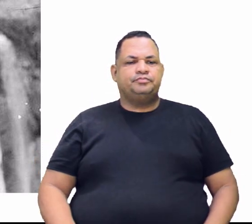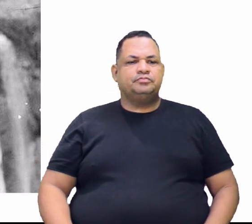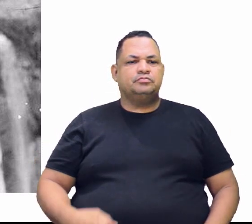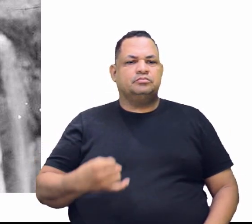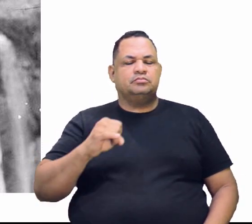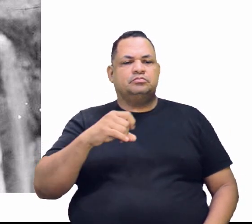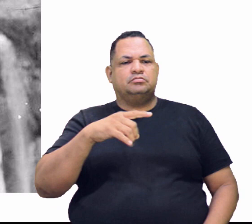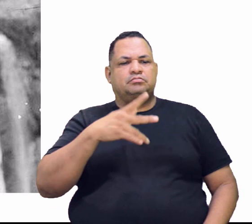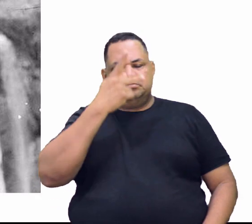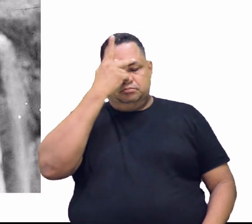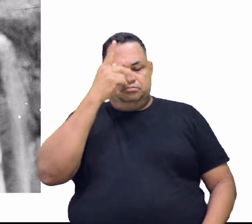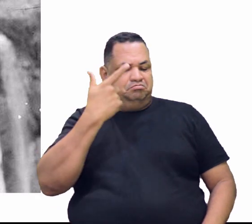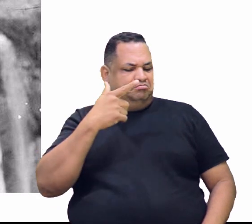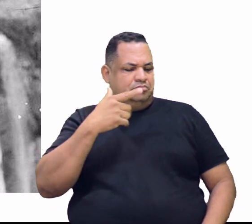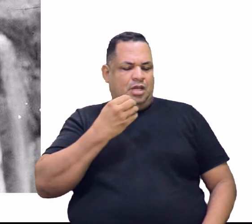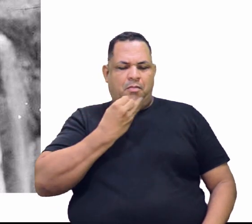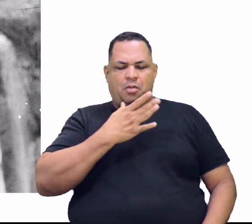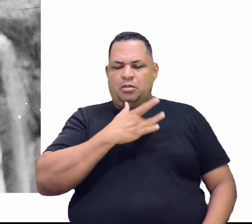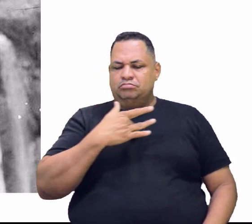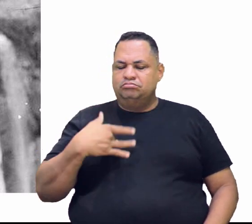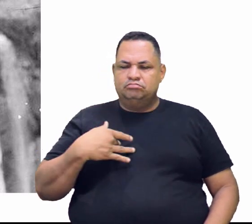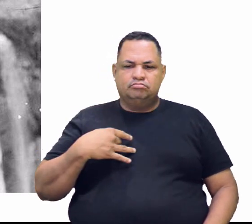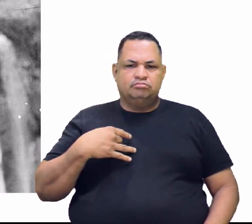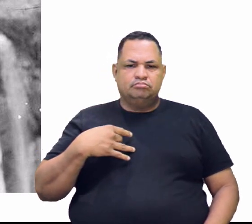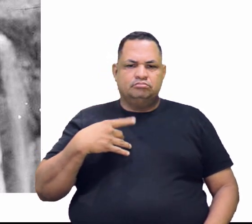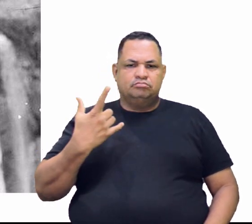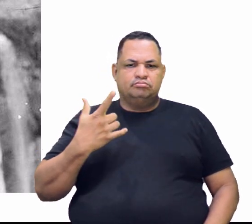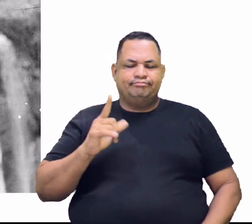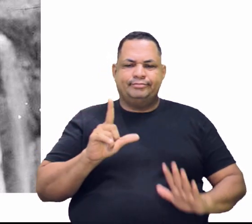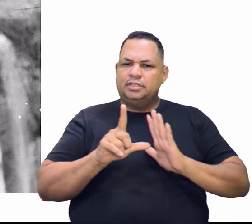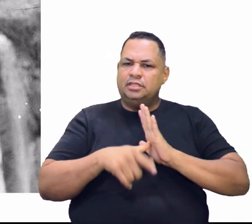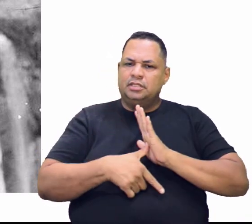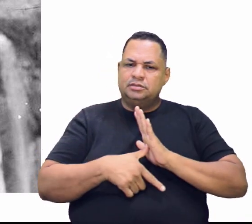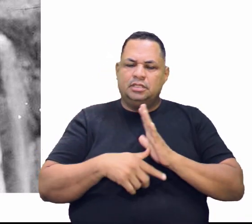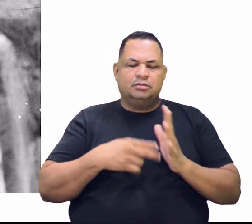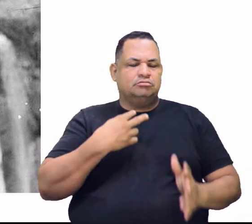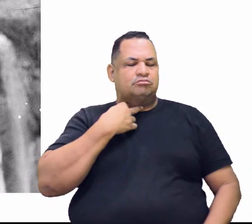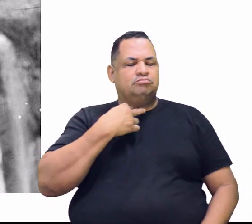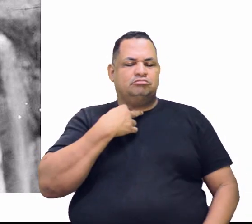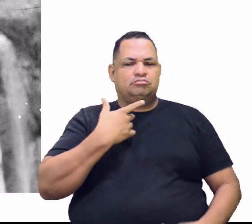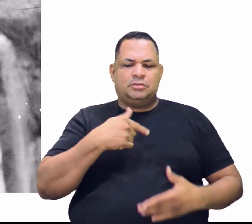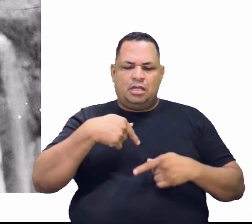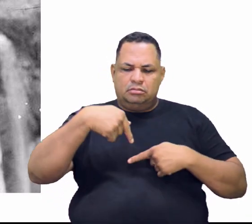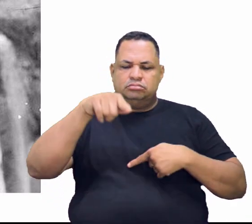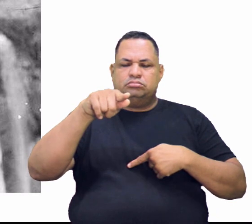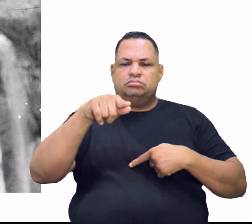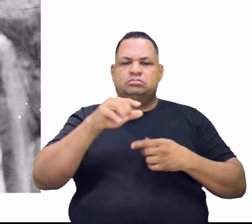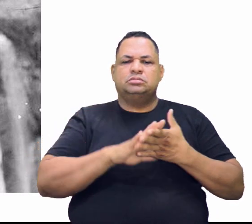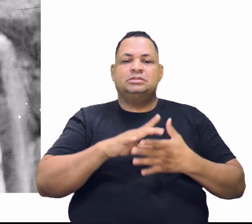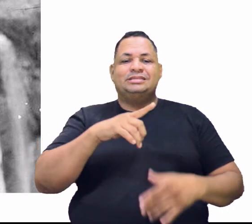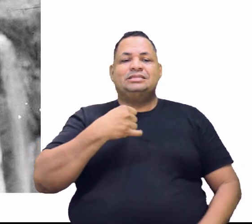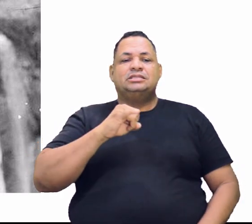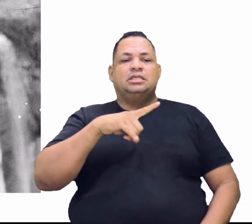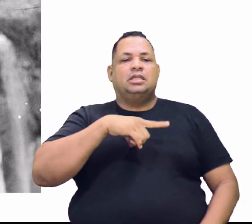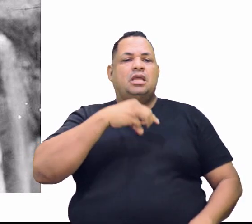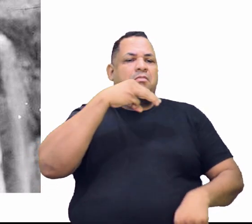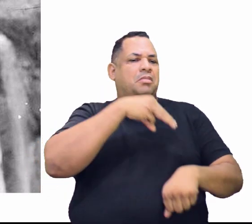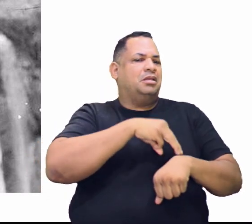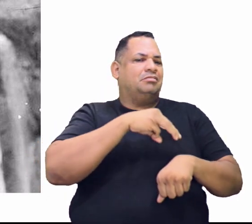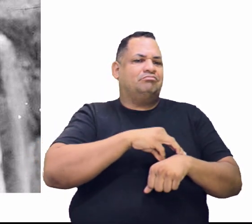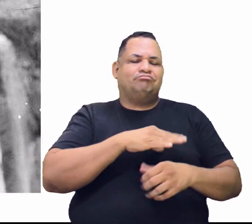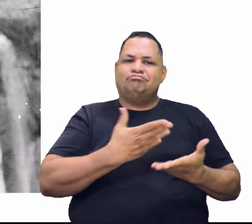foi top. Eles vão colocar agora, ao criar essa estação